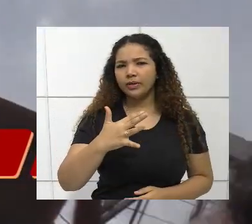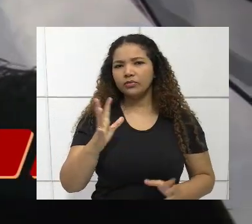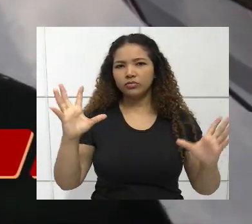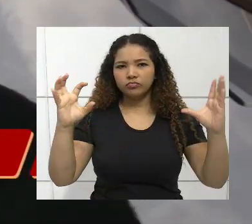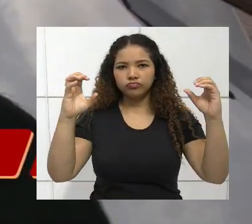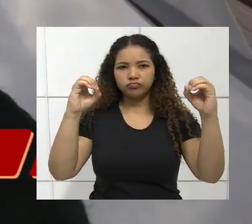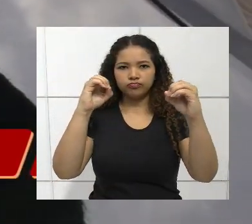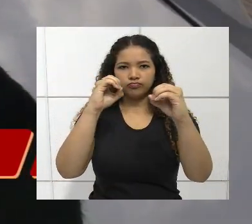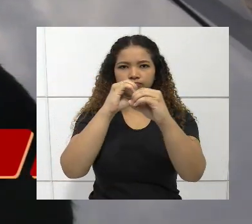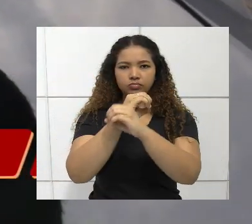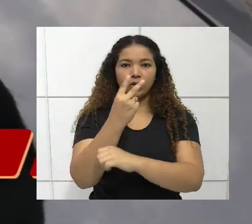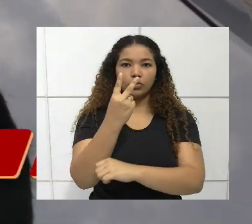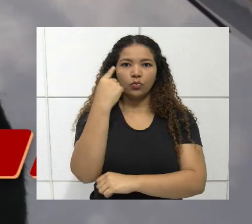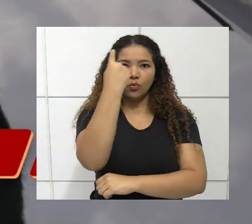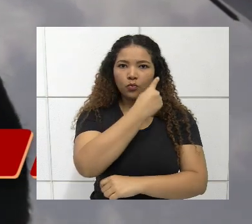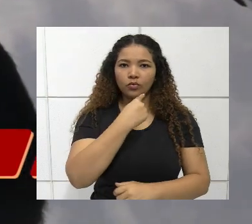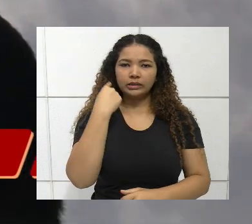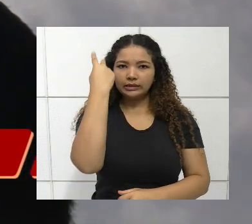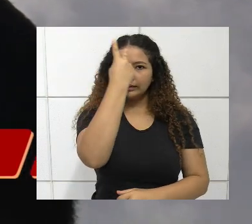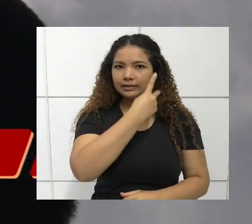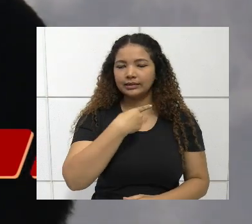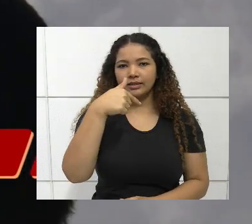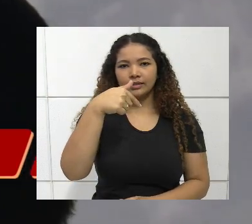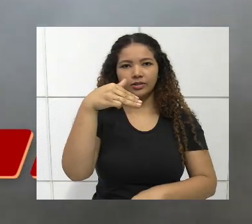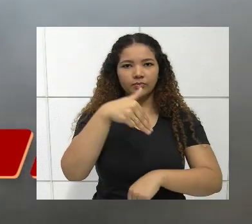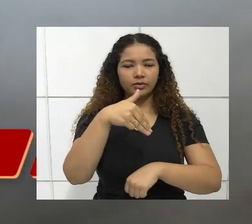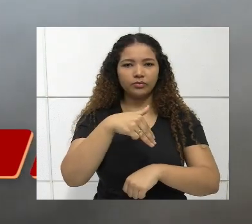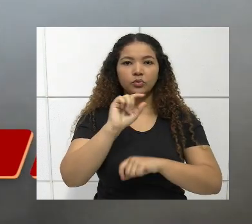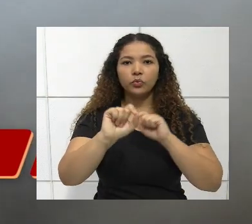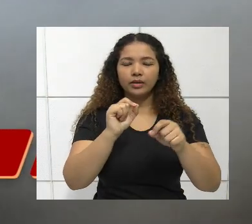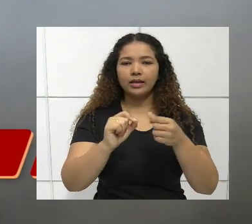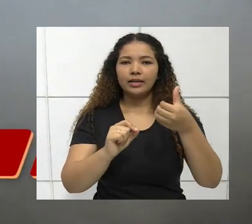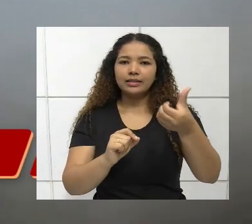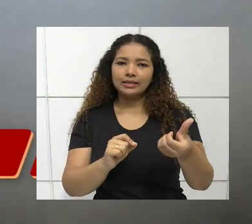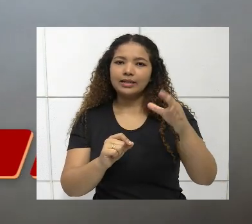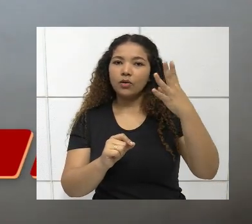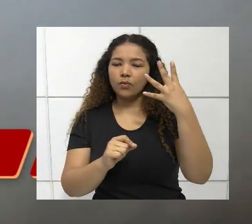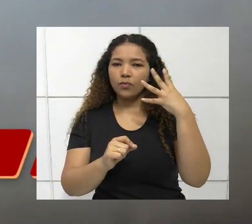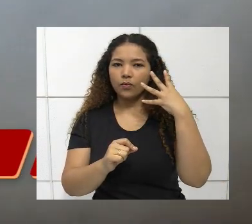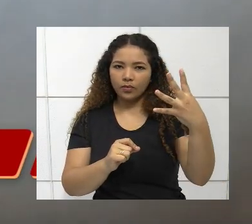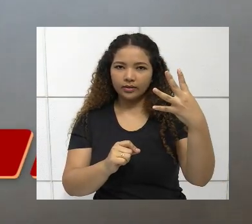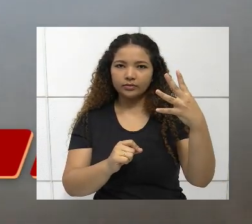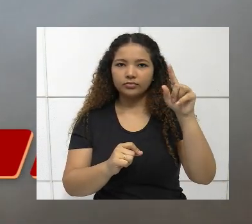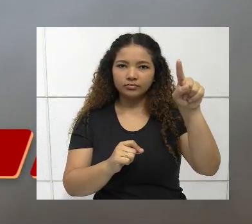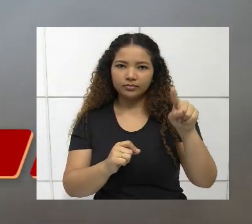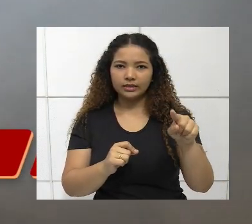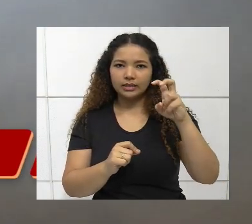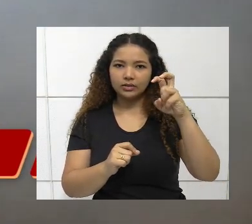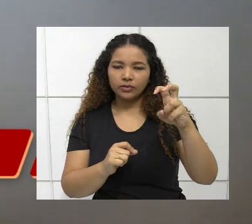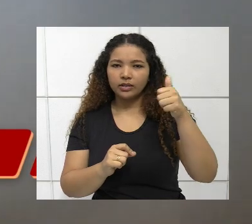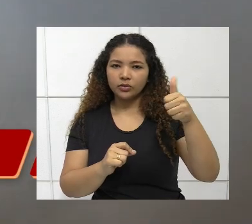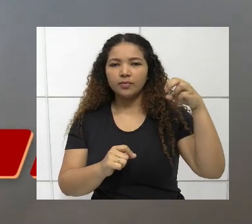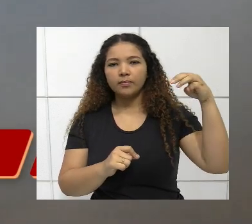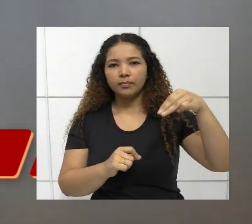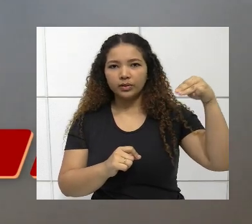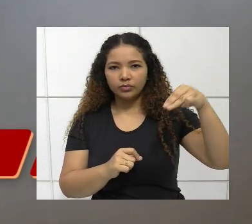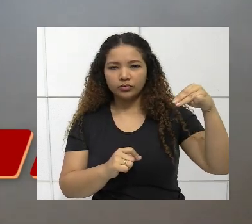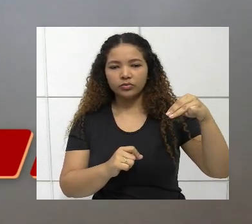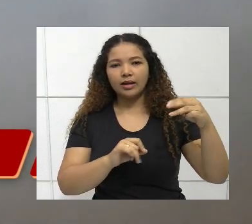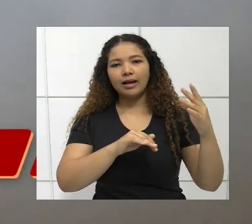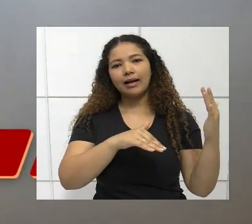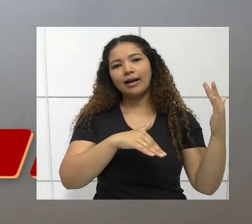de duração, tendo seu ápice às 16 horas e 51 minutos no horário de Brasília e terminando